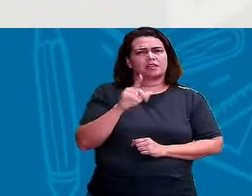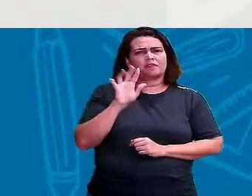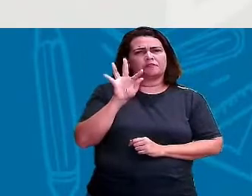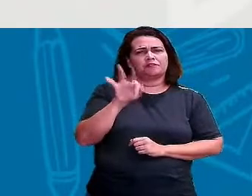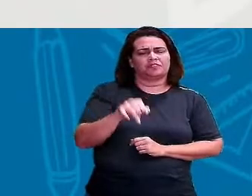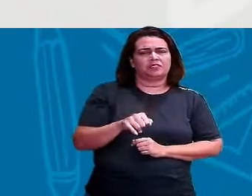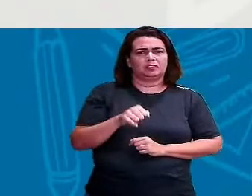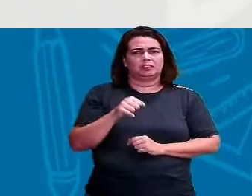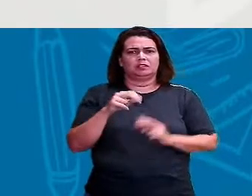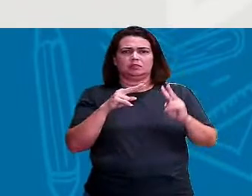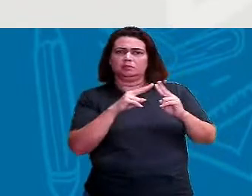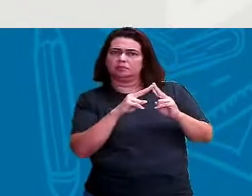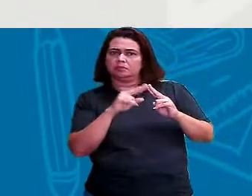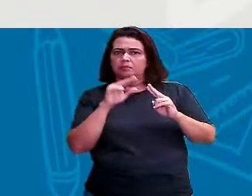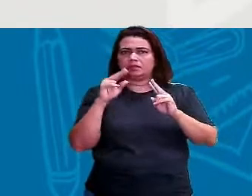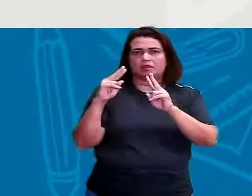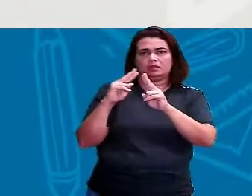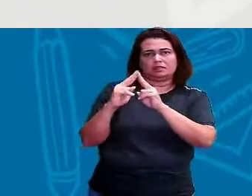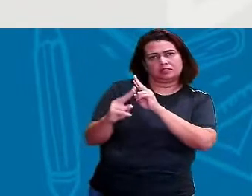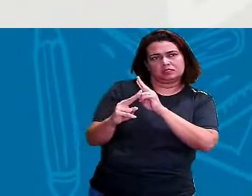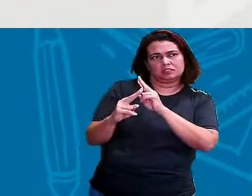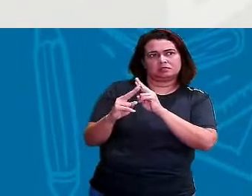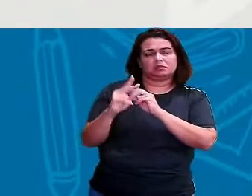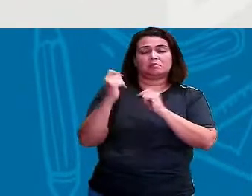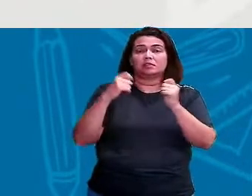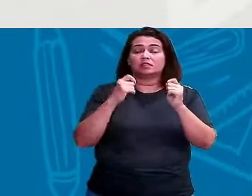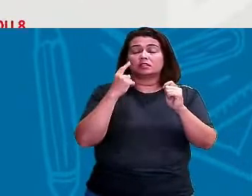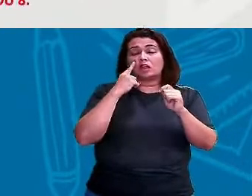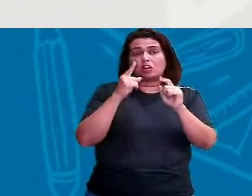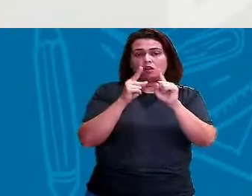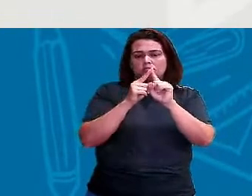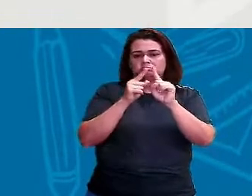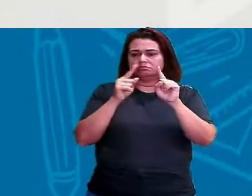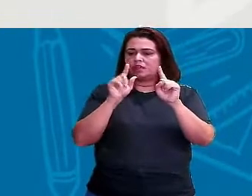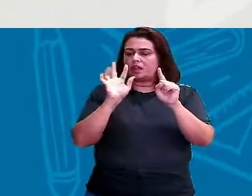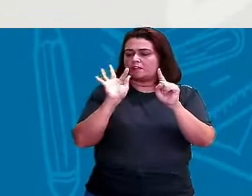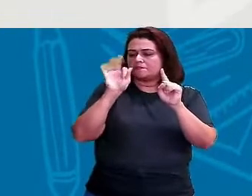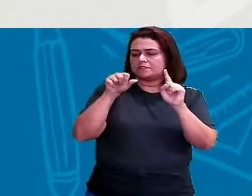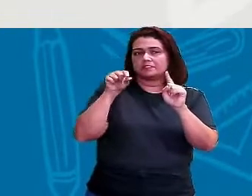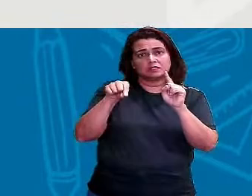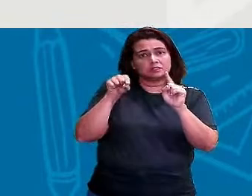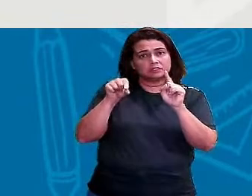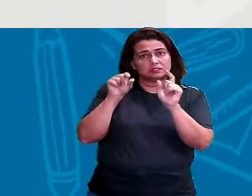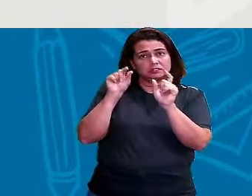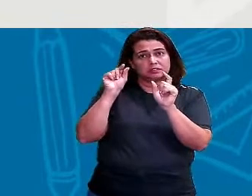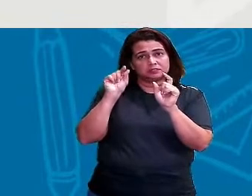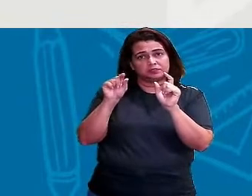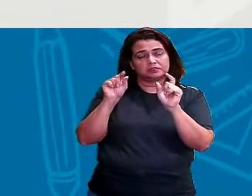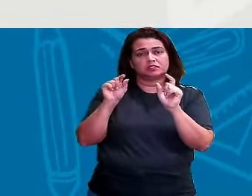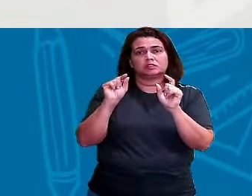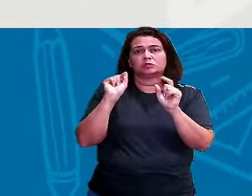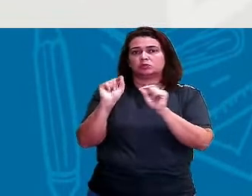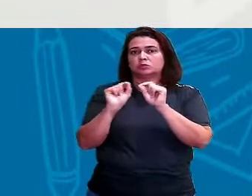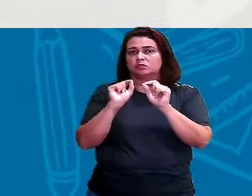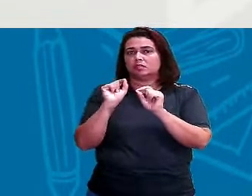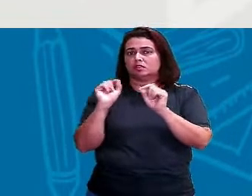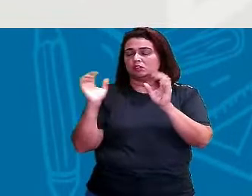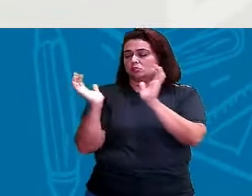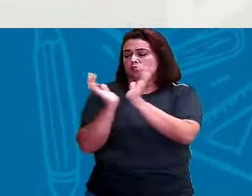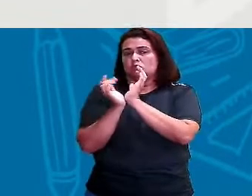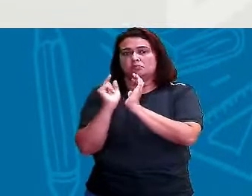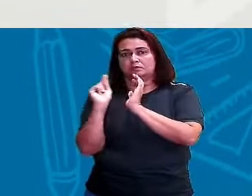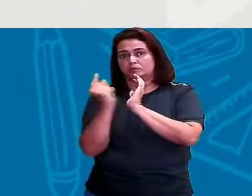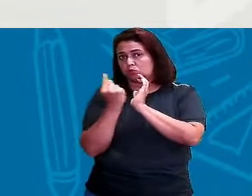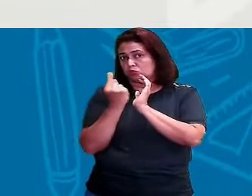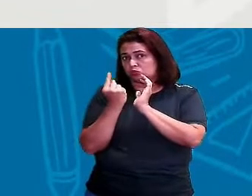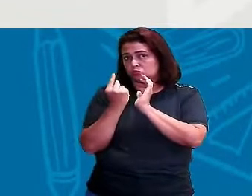é par ou é ímpar. É só você olhar o finalzinho dele. Se no finalzinho dele, lá na casa das unidades,